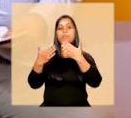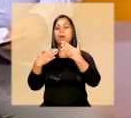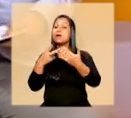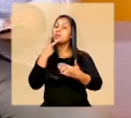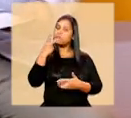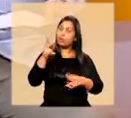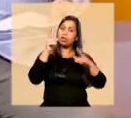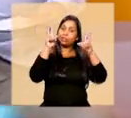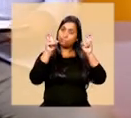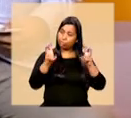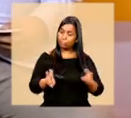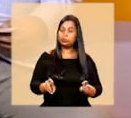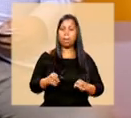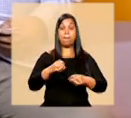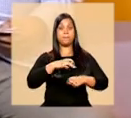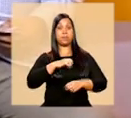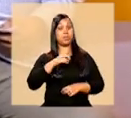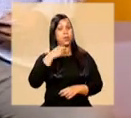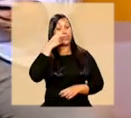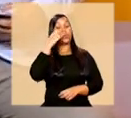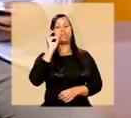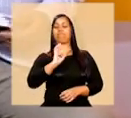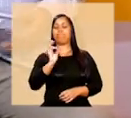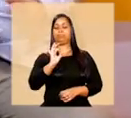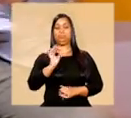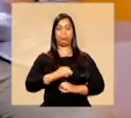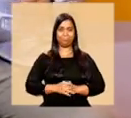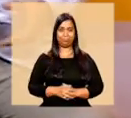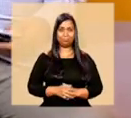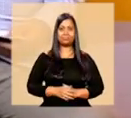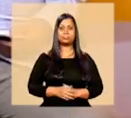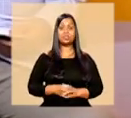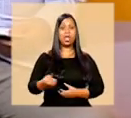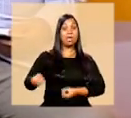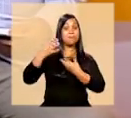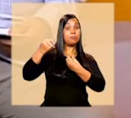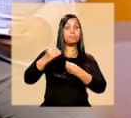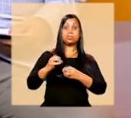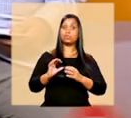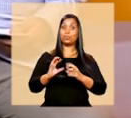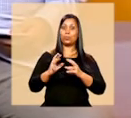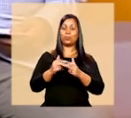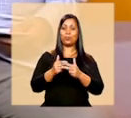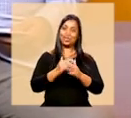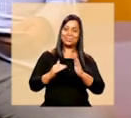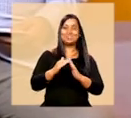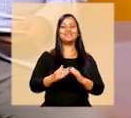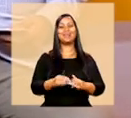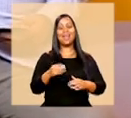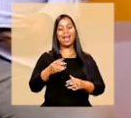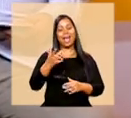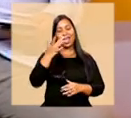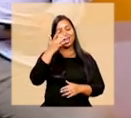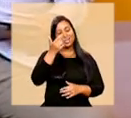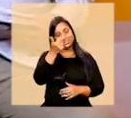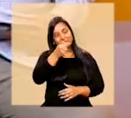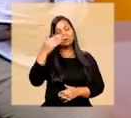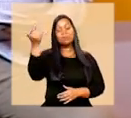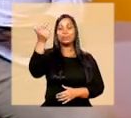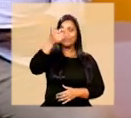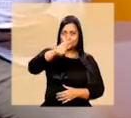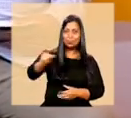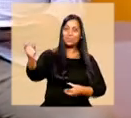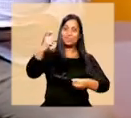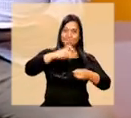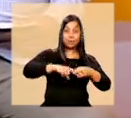papo e fale sobre esse assunto. Não tenha medo nem vergonha, isso não é um tabu. Informação é tudo. Bom, a gente fica por aqui, volta semana que vem